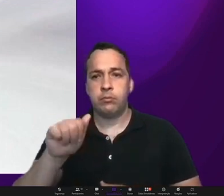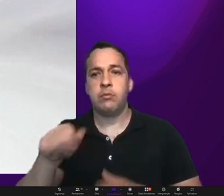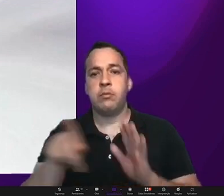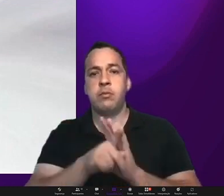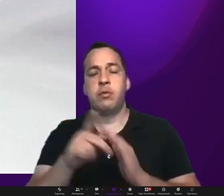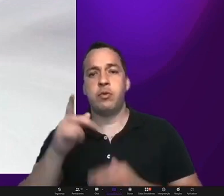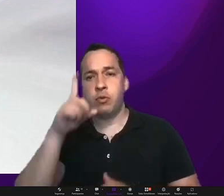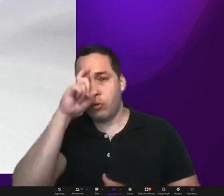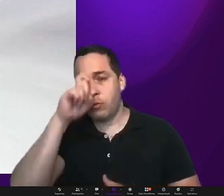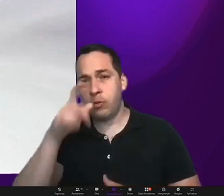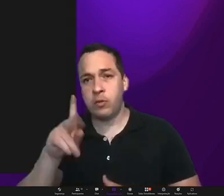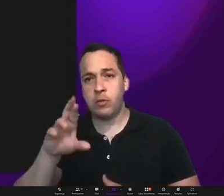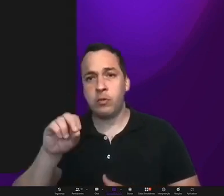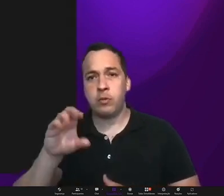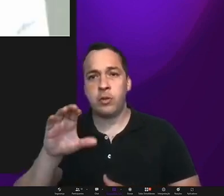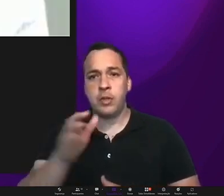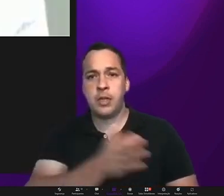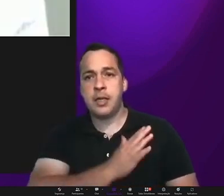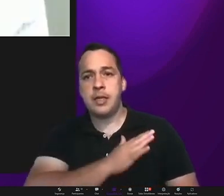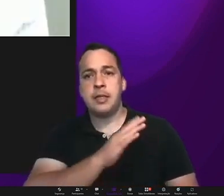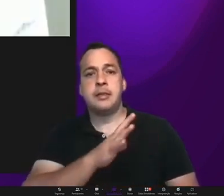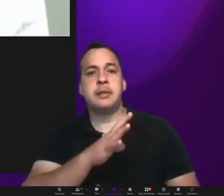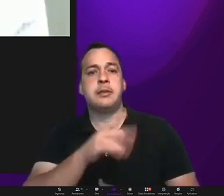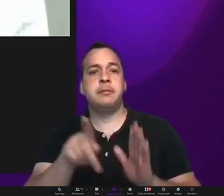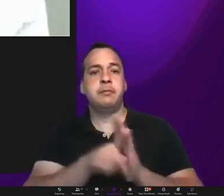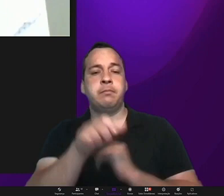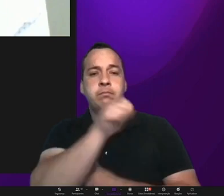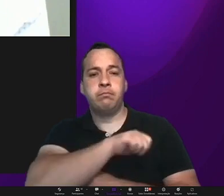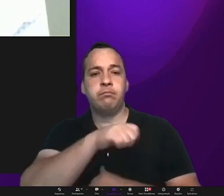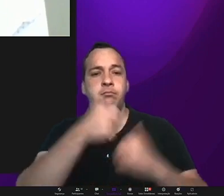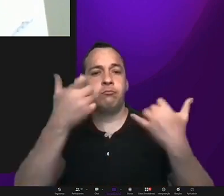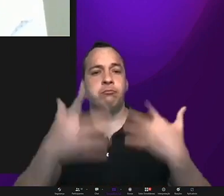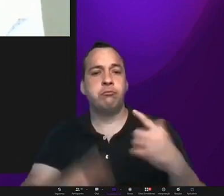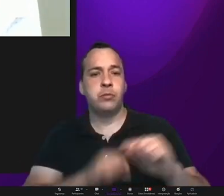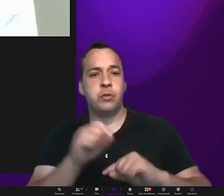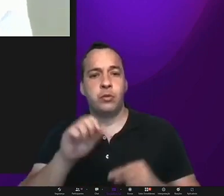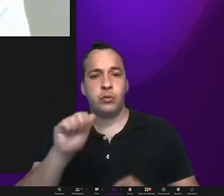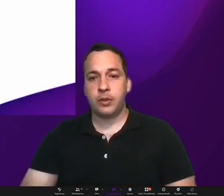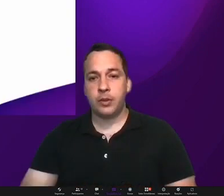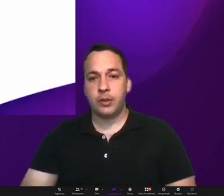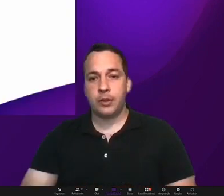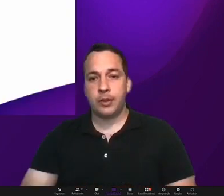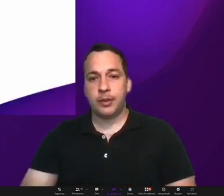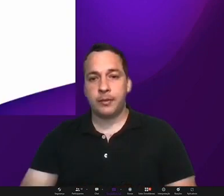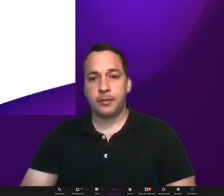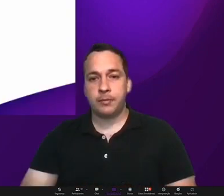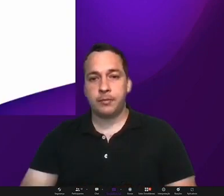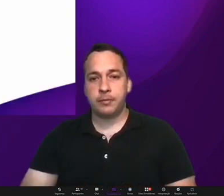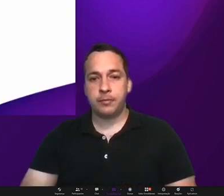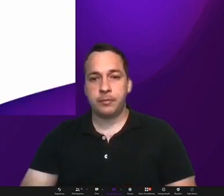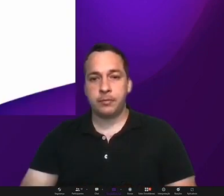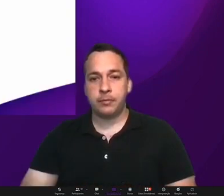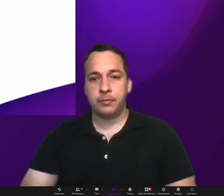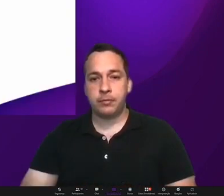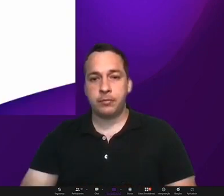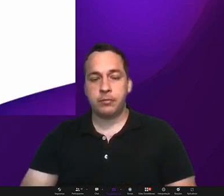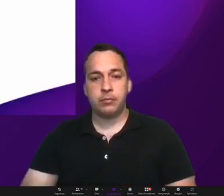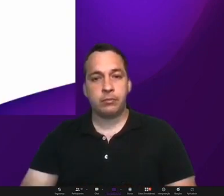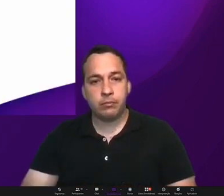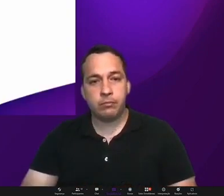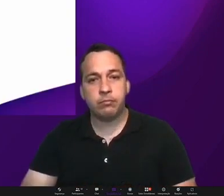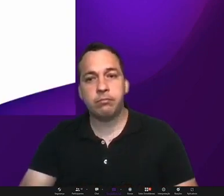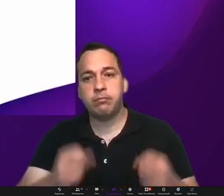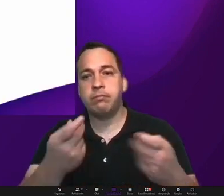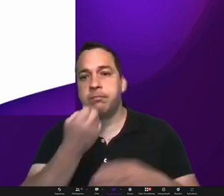ele vai falar para a gente sobre anticoagulação regional com citrato. Obrigado, João. Boa tarde, muito obrigado